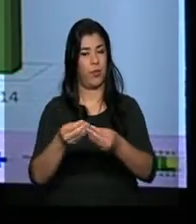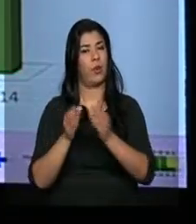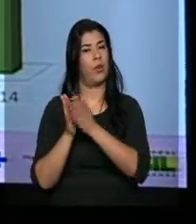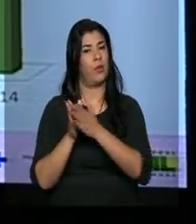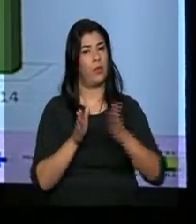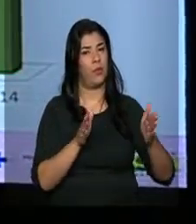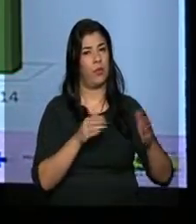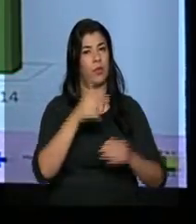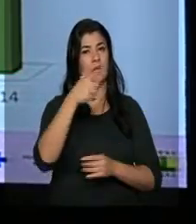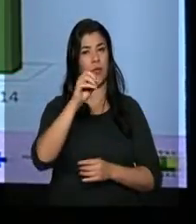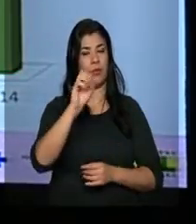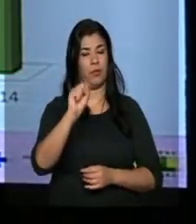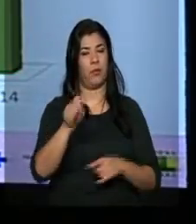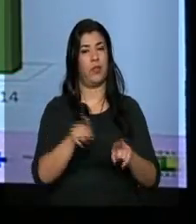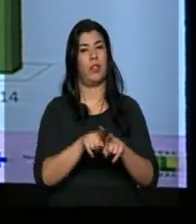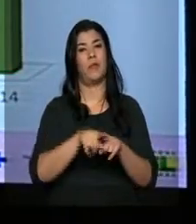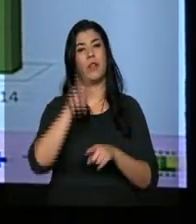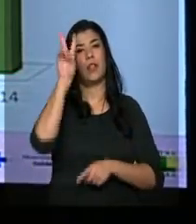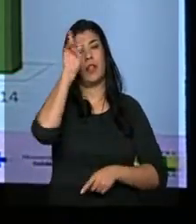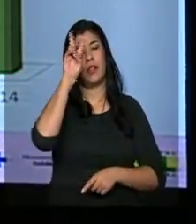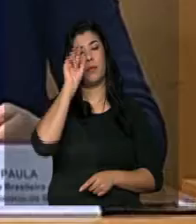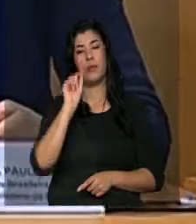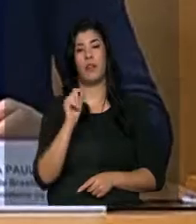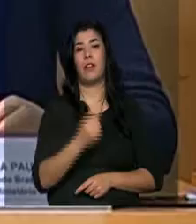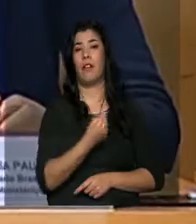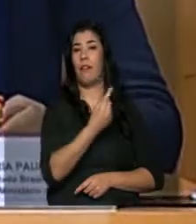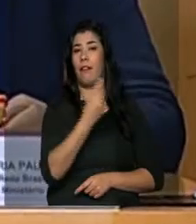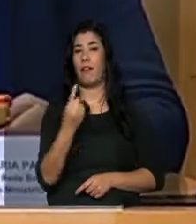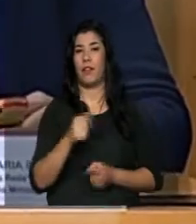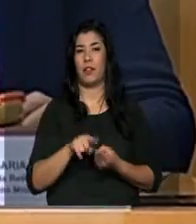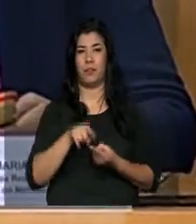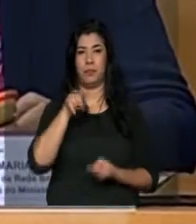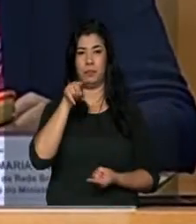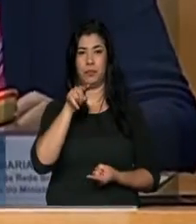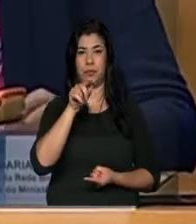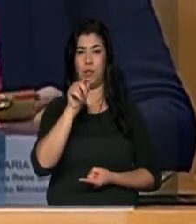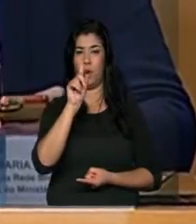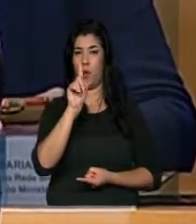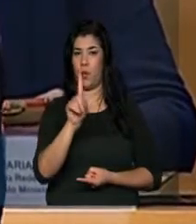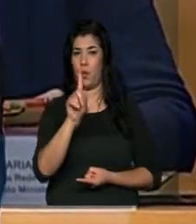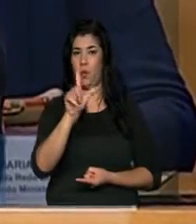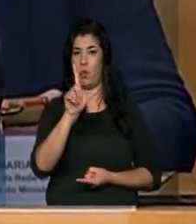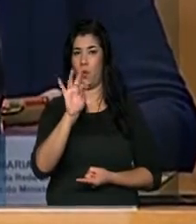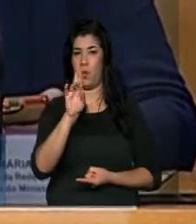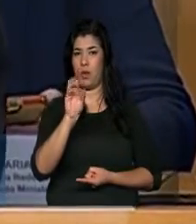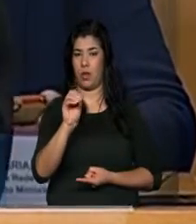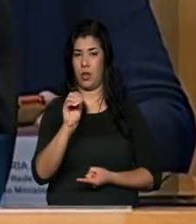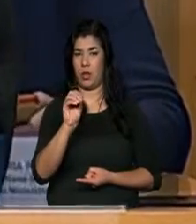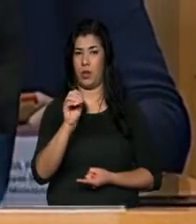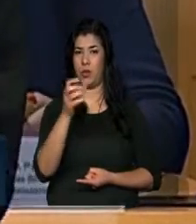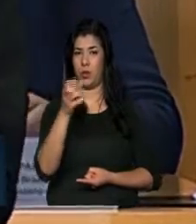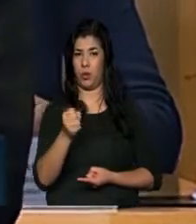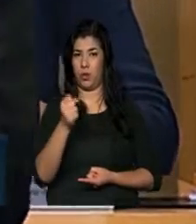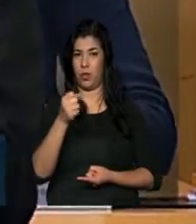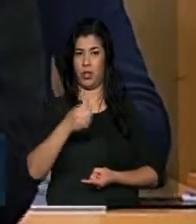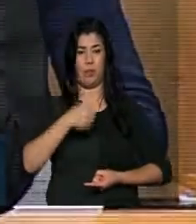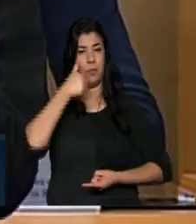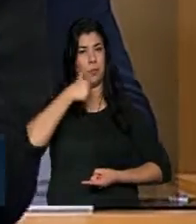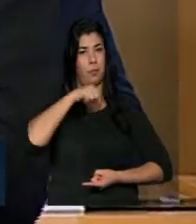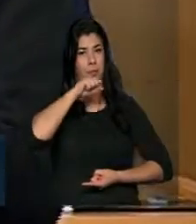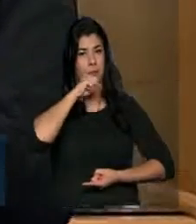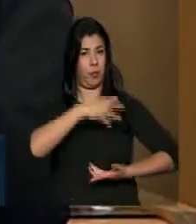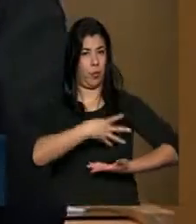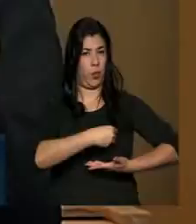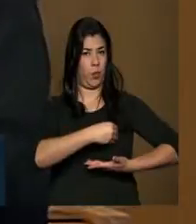podemos passar. Sendo que, lembrando, né, que cada litro de leite que uma mulher que está amamentando